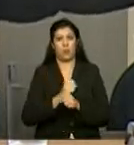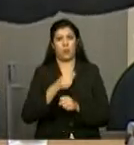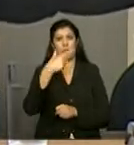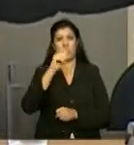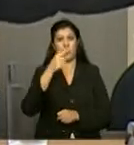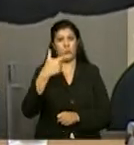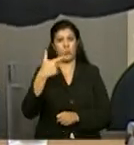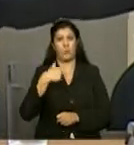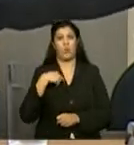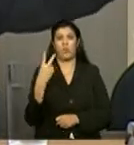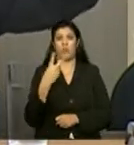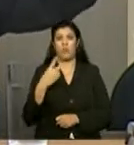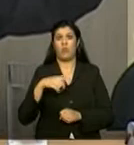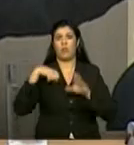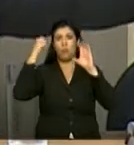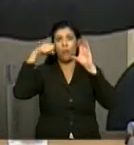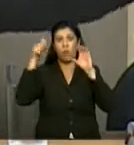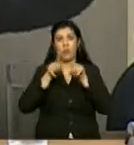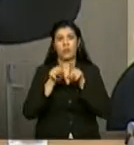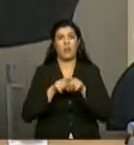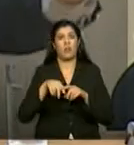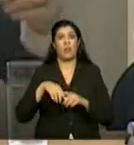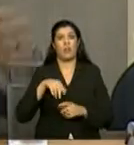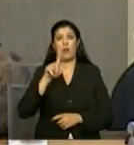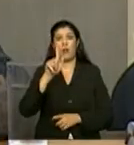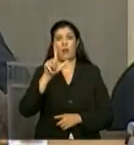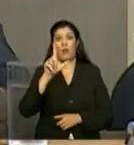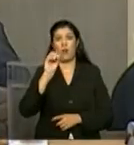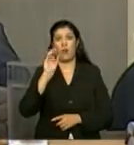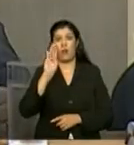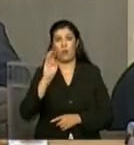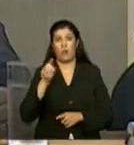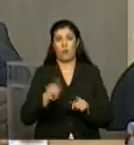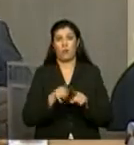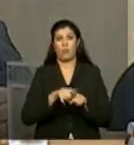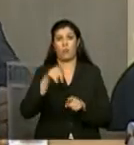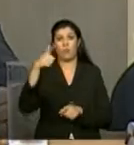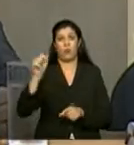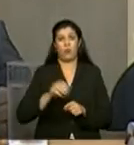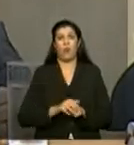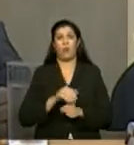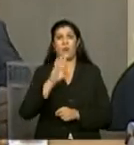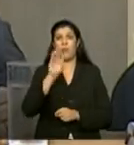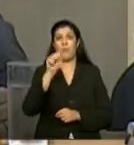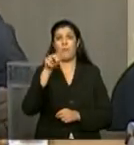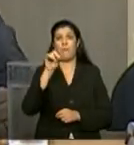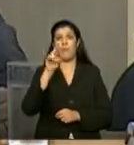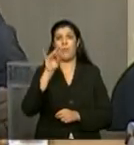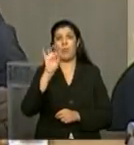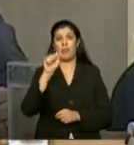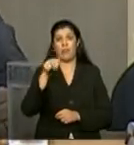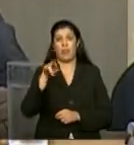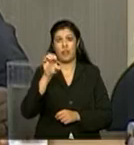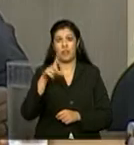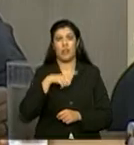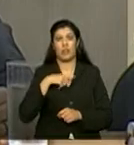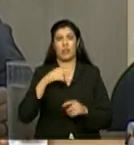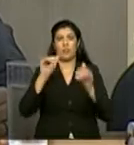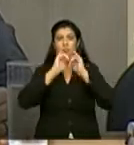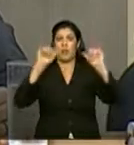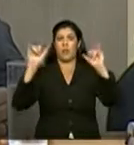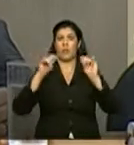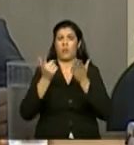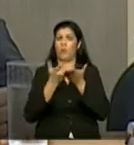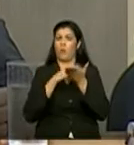programas z é tanto da rede globo quando da rede bandeirantes e disse que ele veio lançar o seu livro de memórias dentro do nosso território